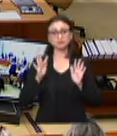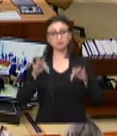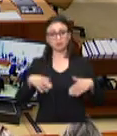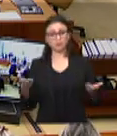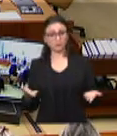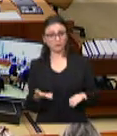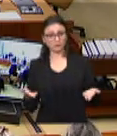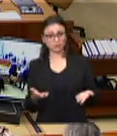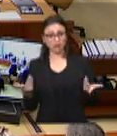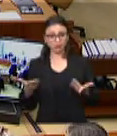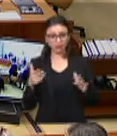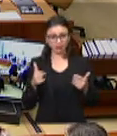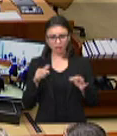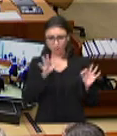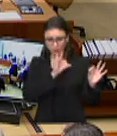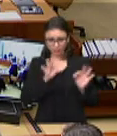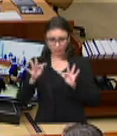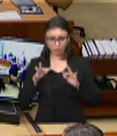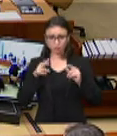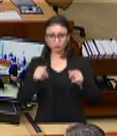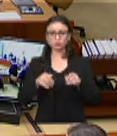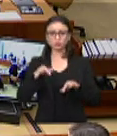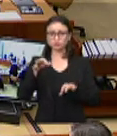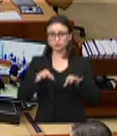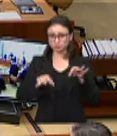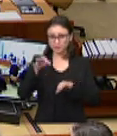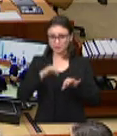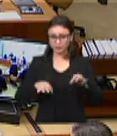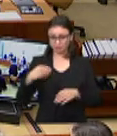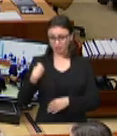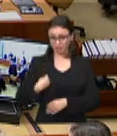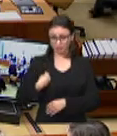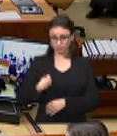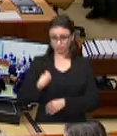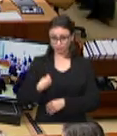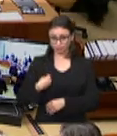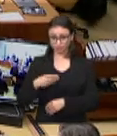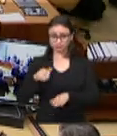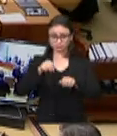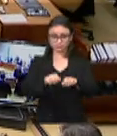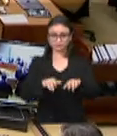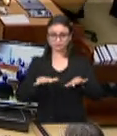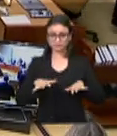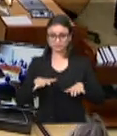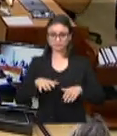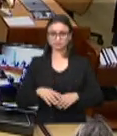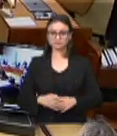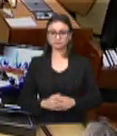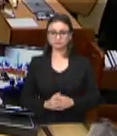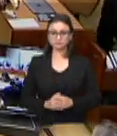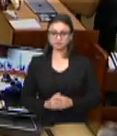hoje. E nós vamos acompanhar tudo, além dos outros julgamentos, ao vivo, direto do plenário.